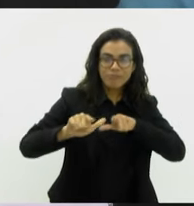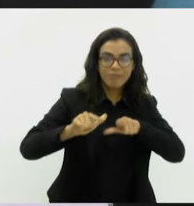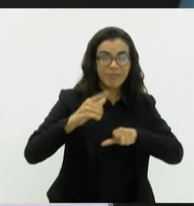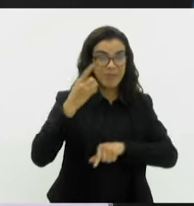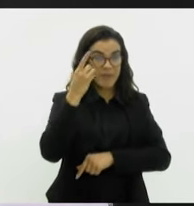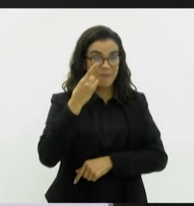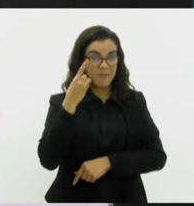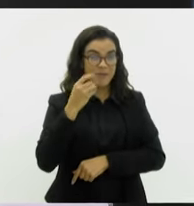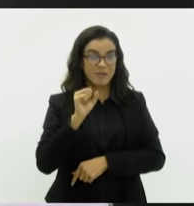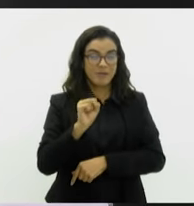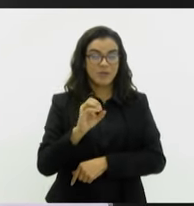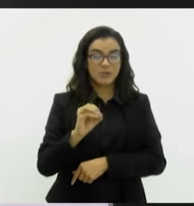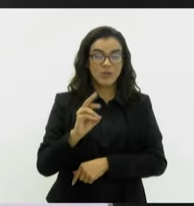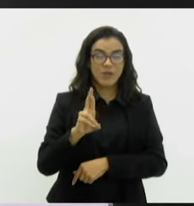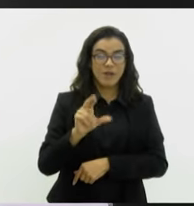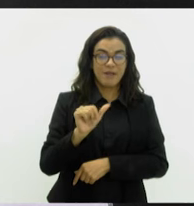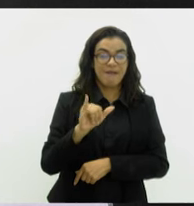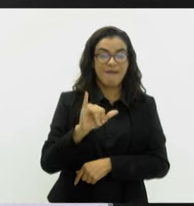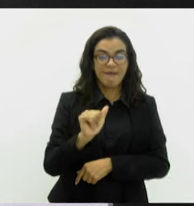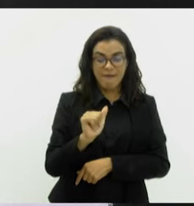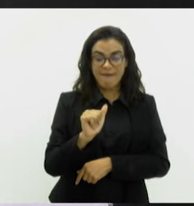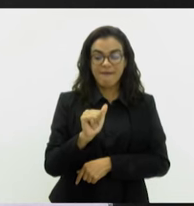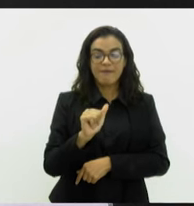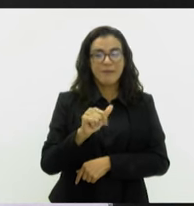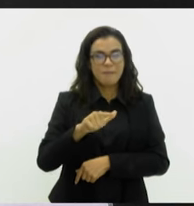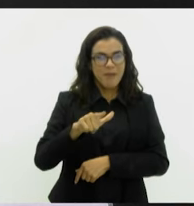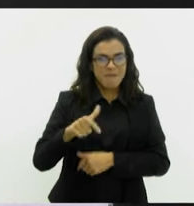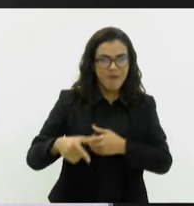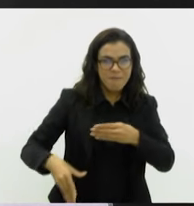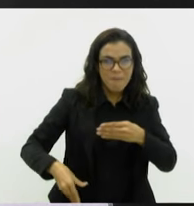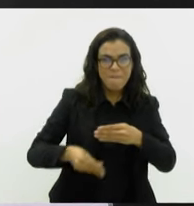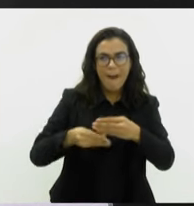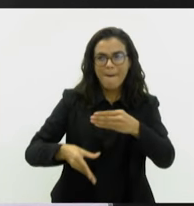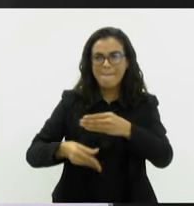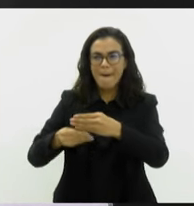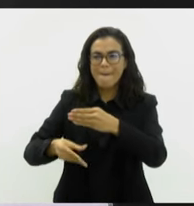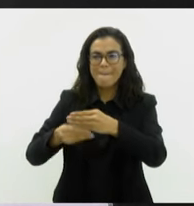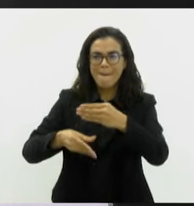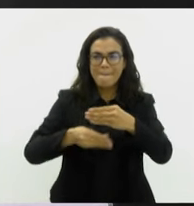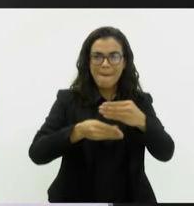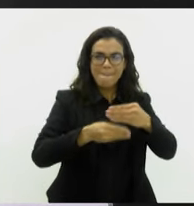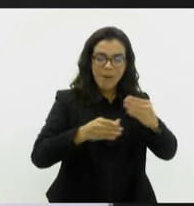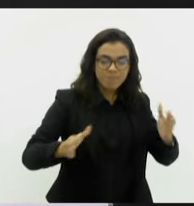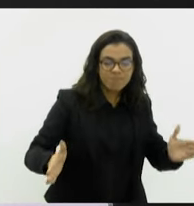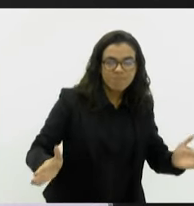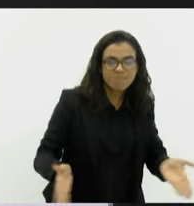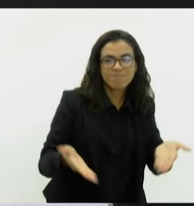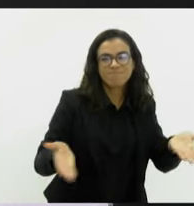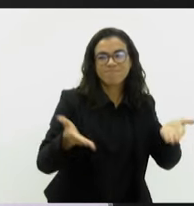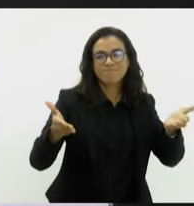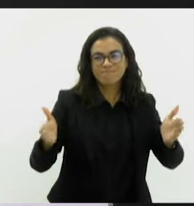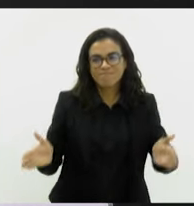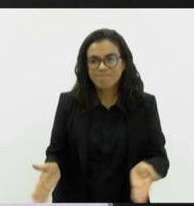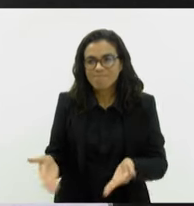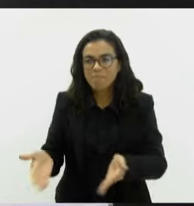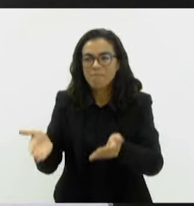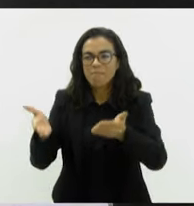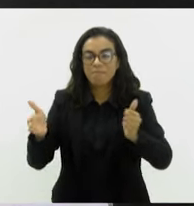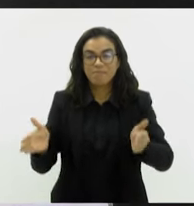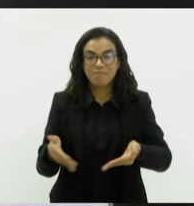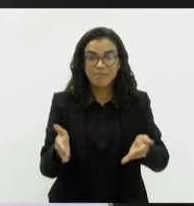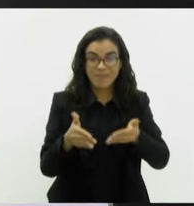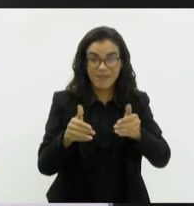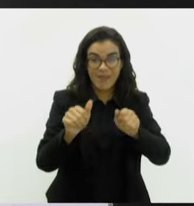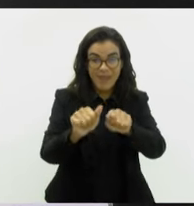soria Santos ela vem implementando em todo o Brasil incentivando não só as